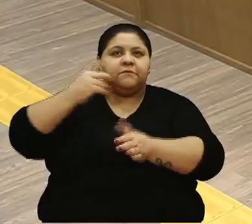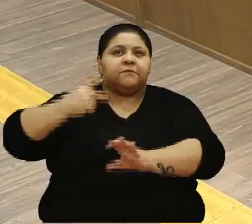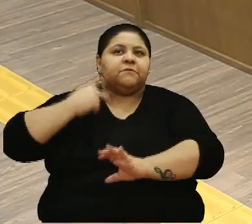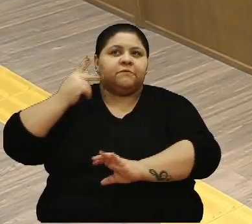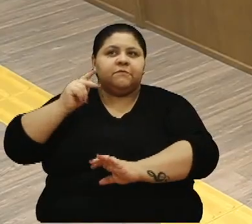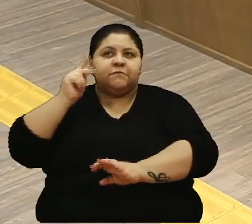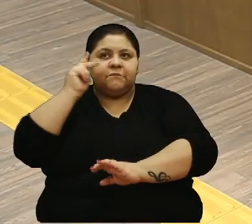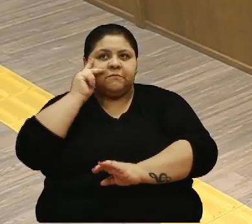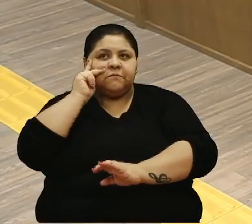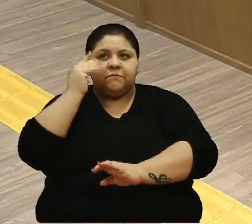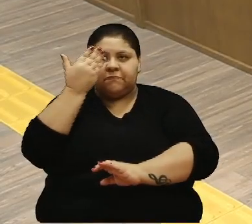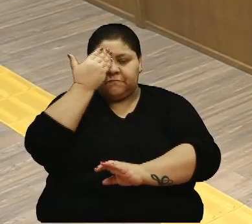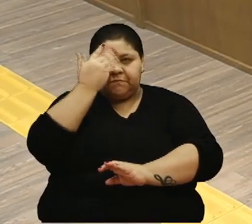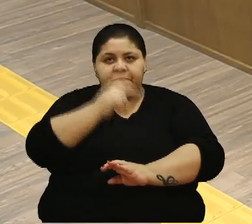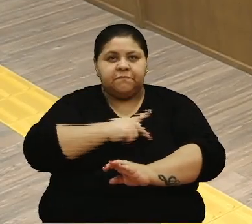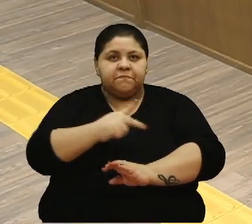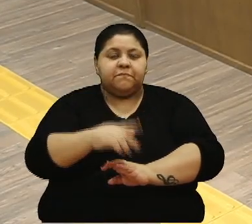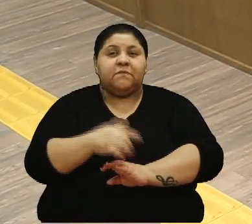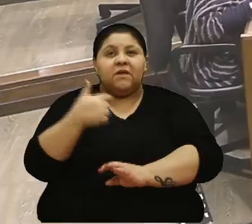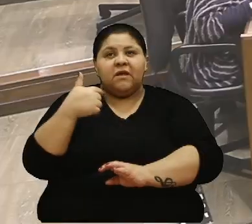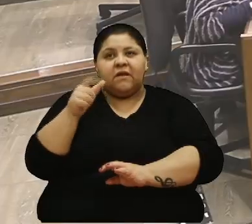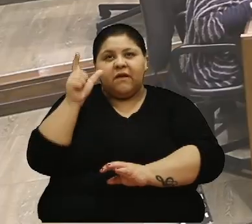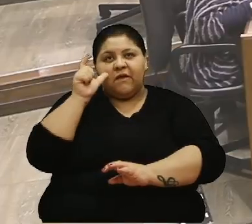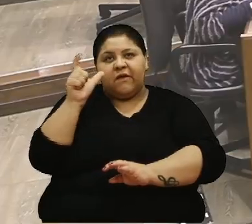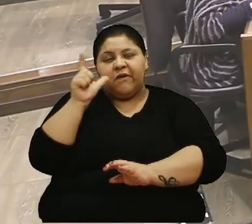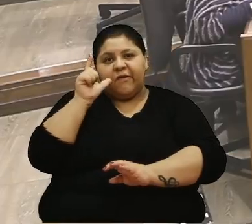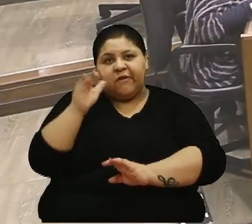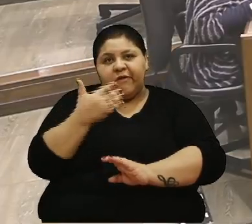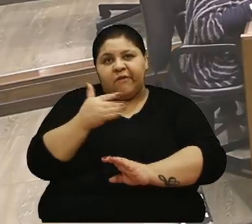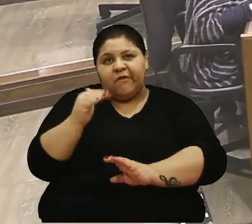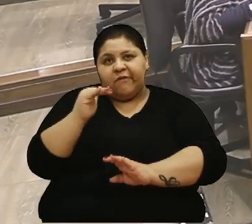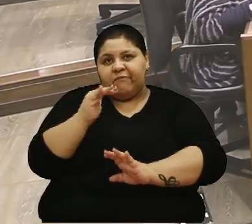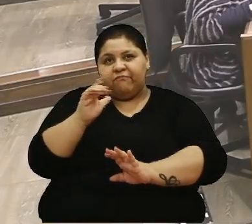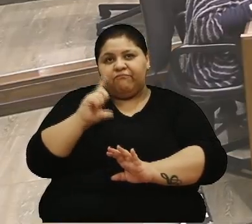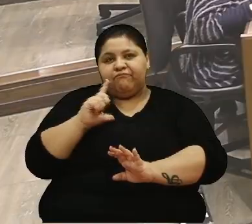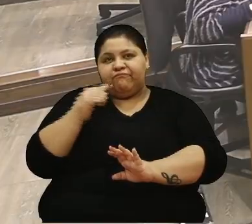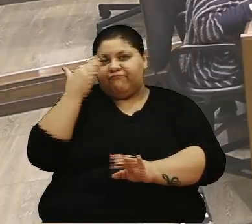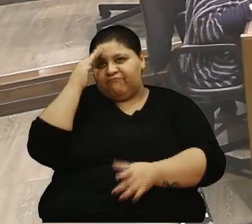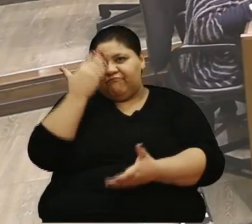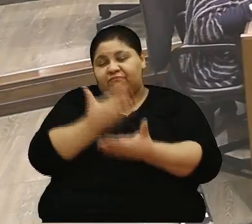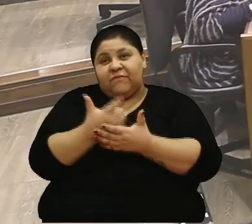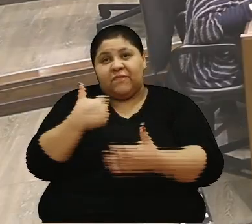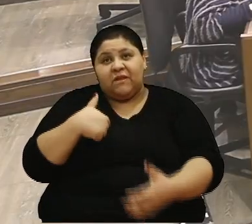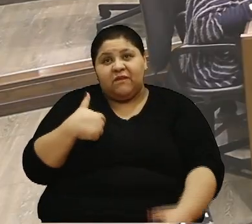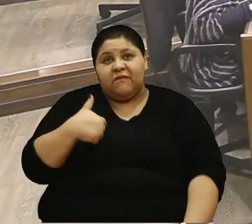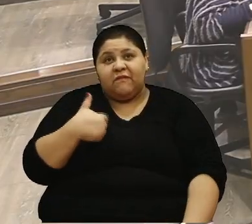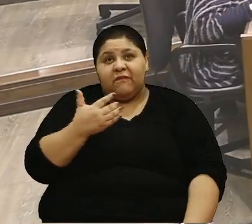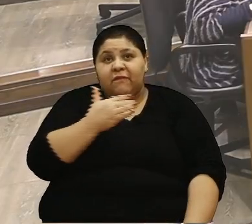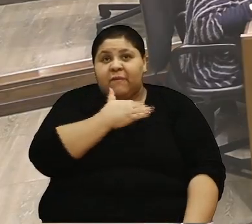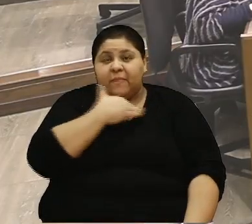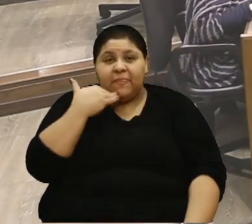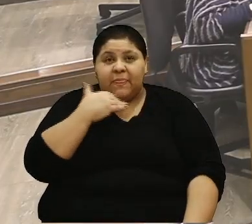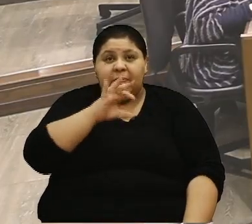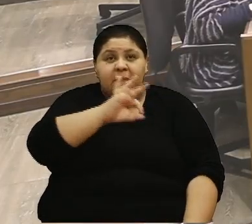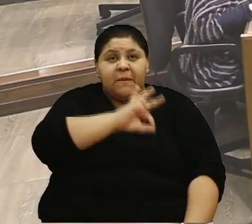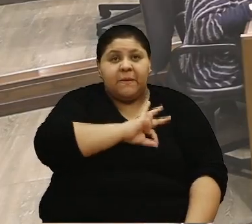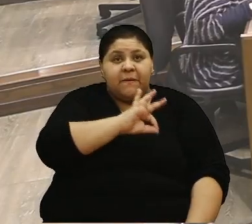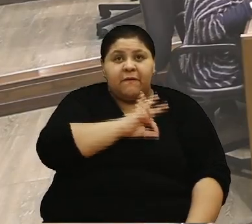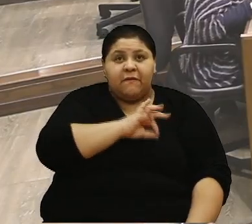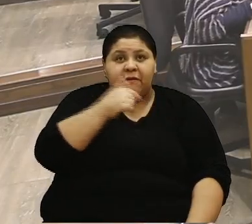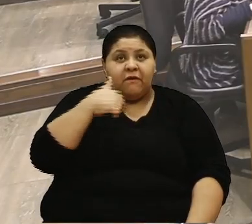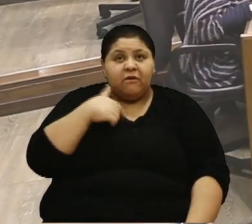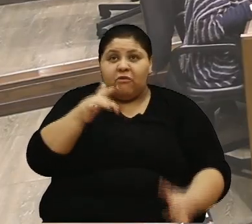Libardi. Muito obrigado, presidente. É um interesse no divisionismo inacreditável. Eu, vereador Iago, se morreu um policial, eu vim aqui